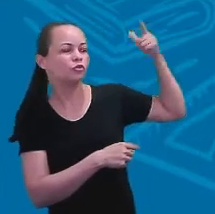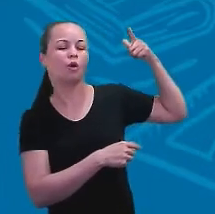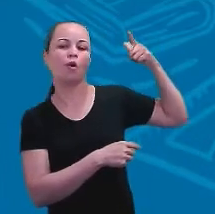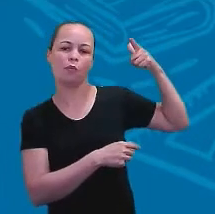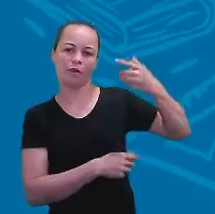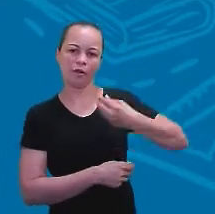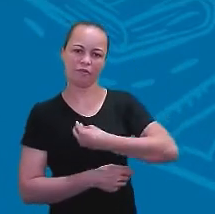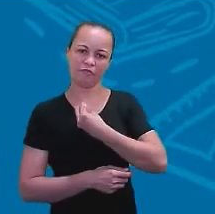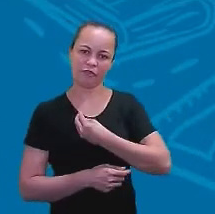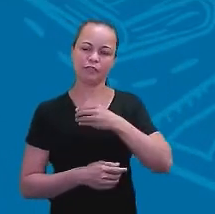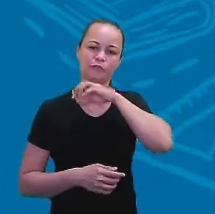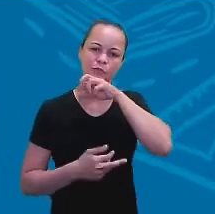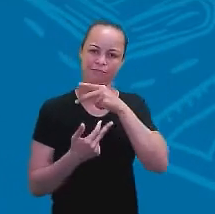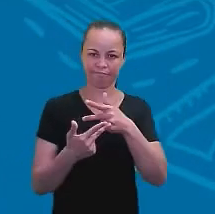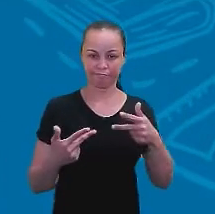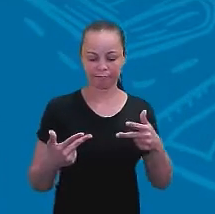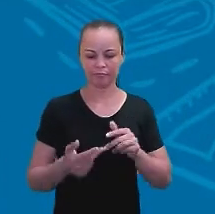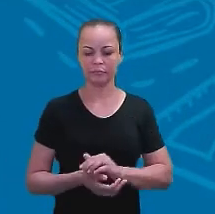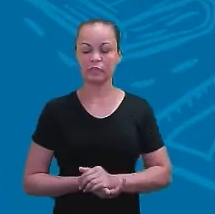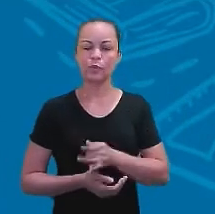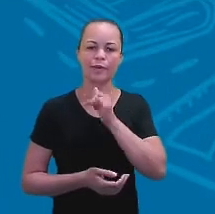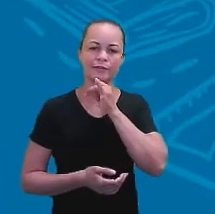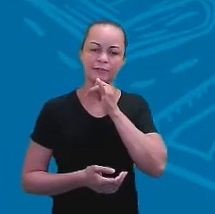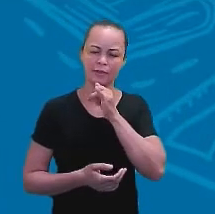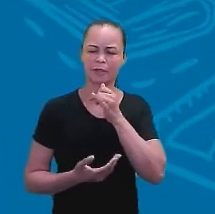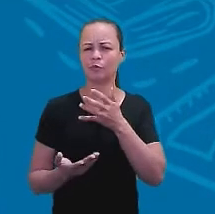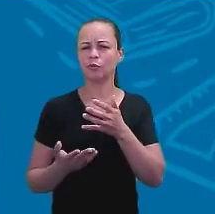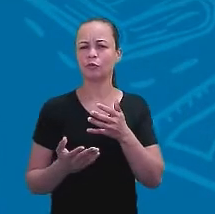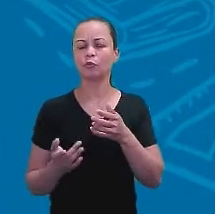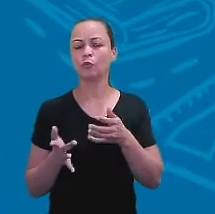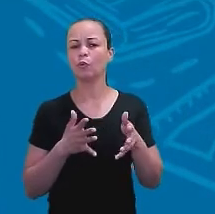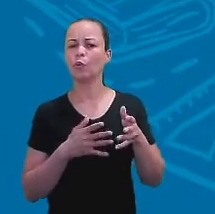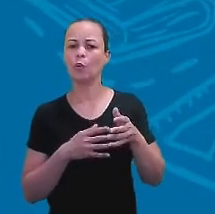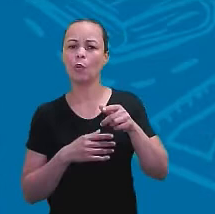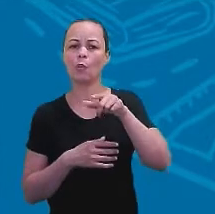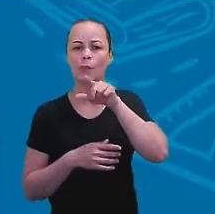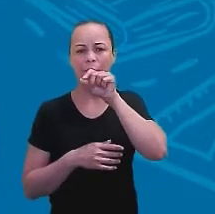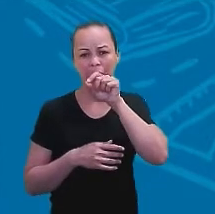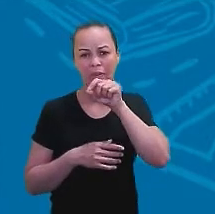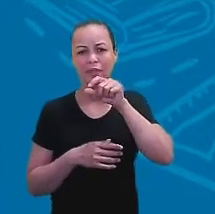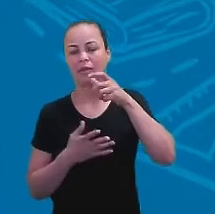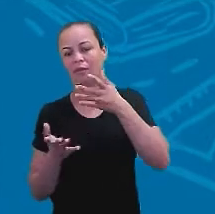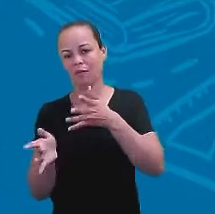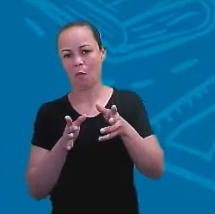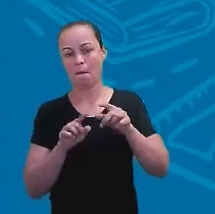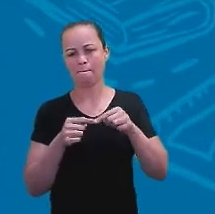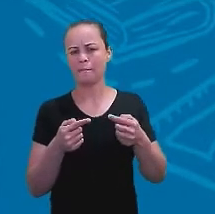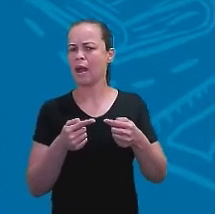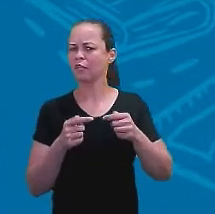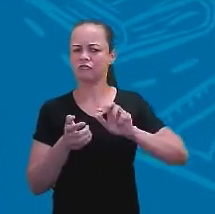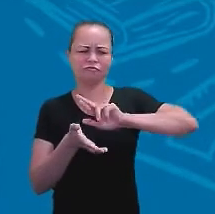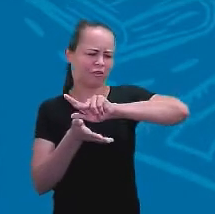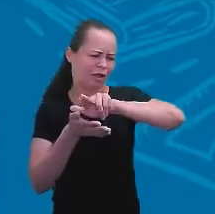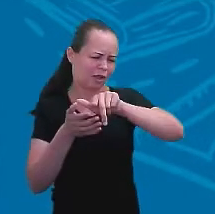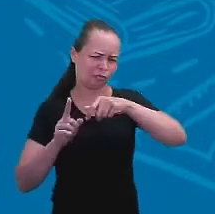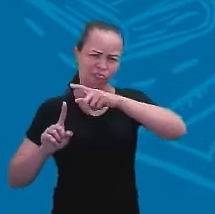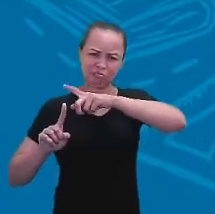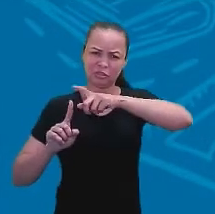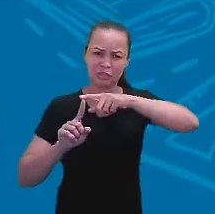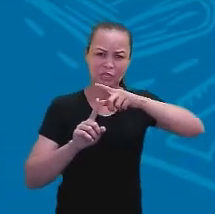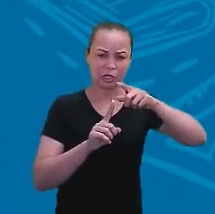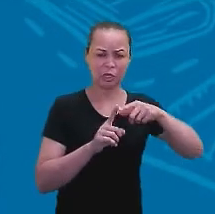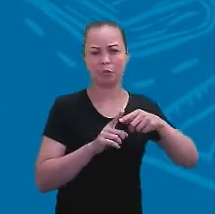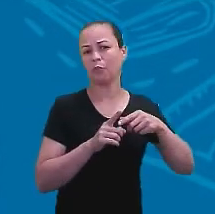Eu trouxe aí para vocês o exemplo aí do pintinho, mas isso aí a gente pode, né, estender para vários outros tipos